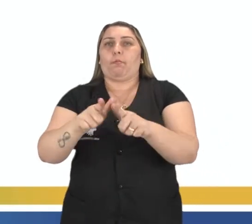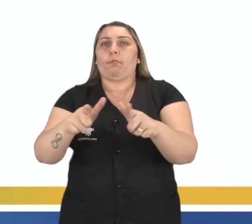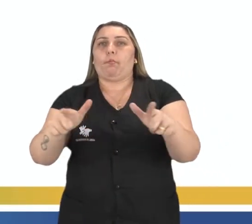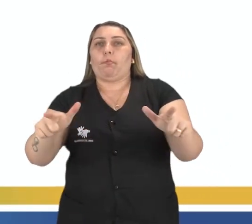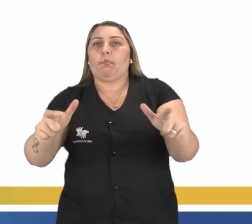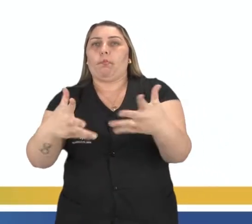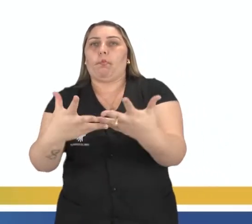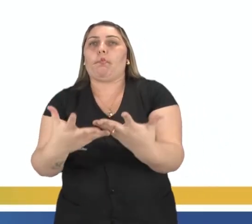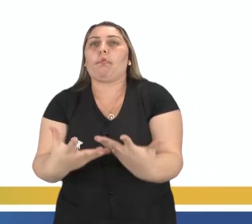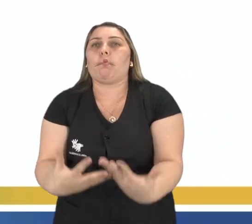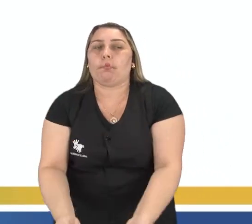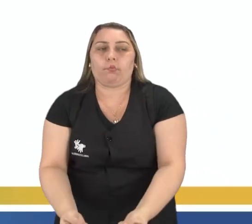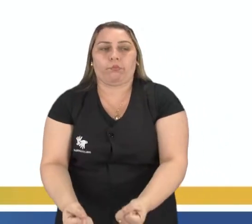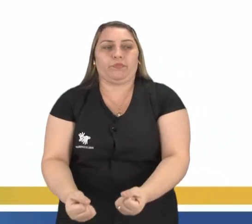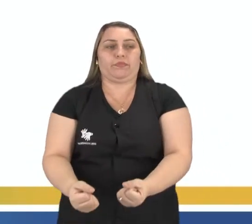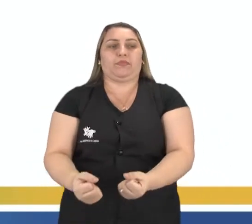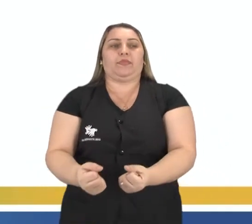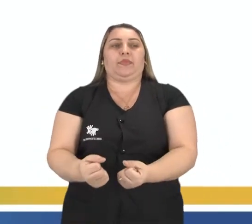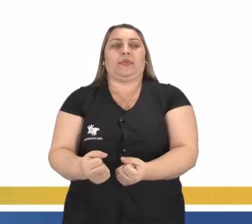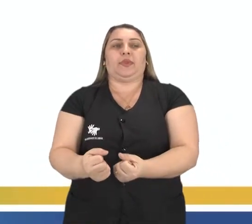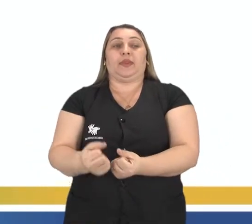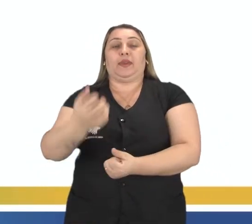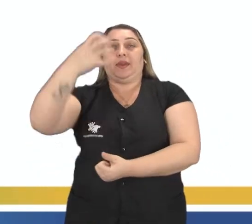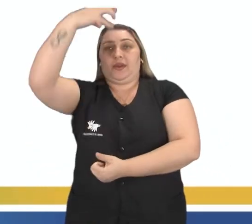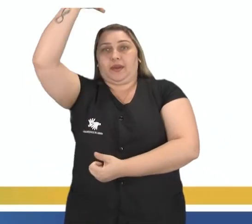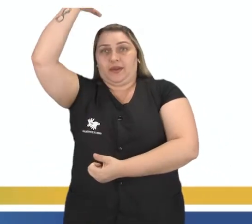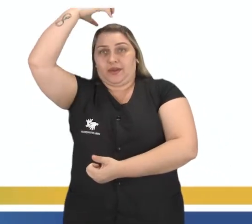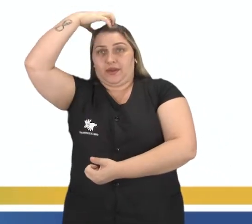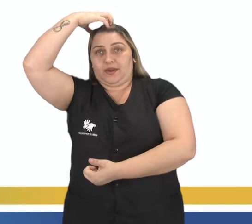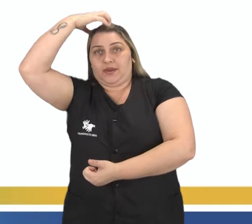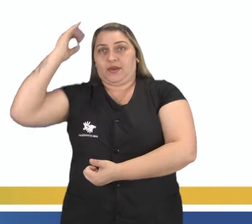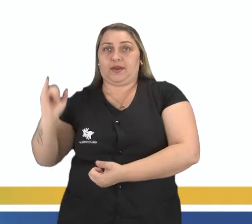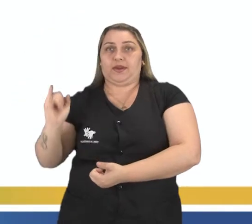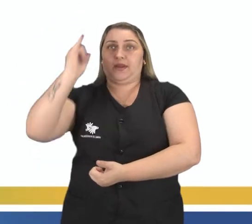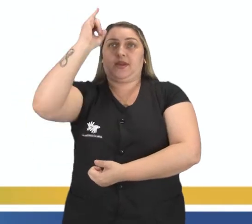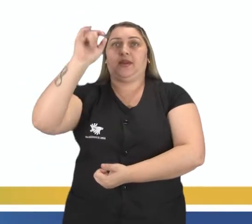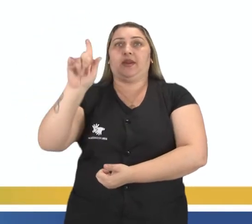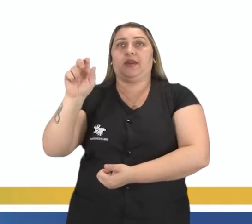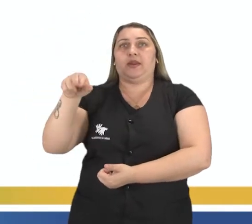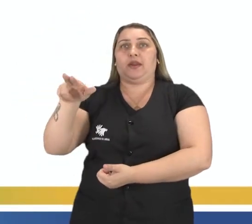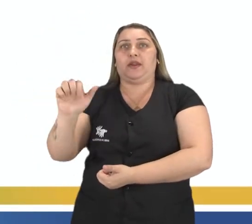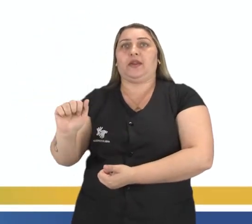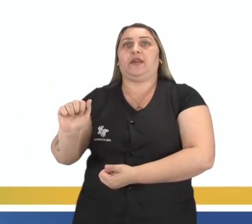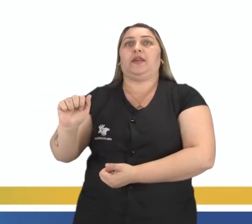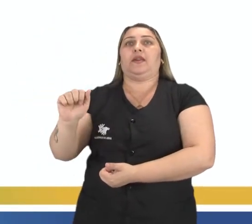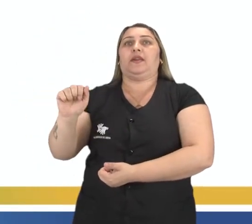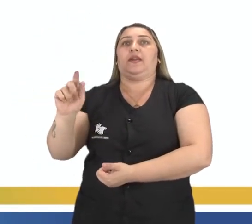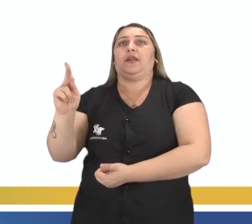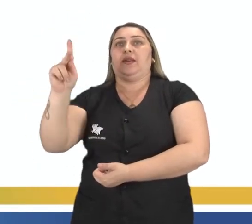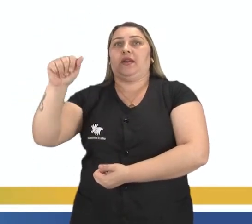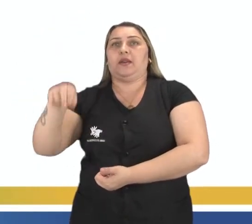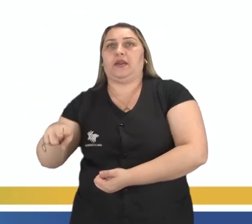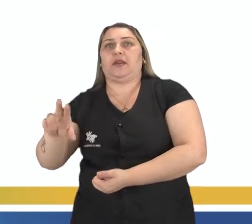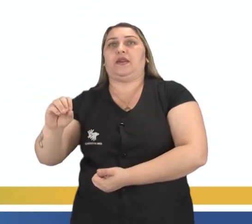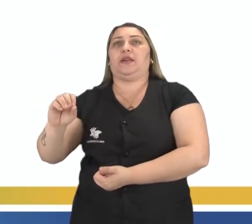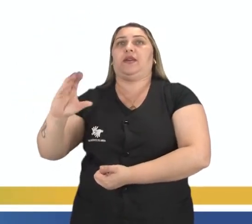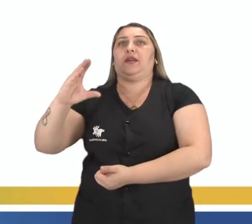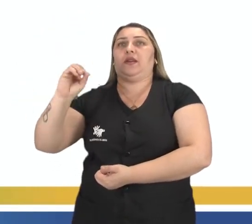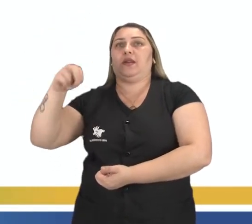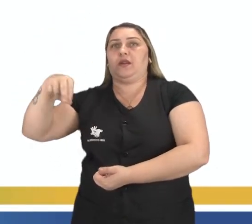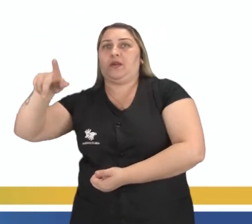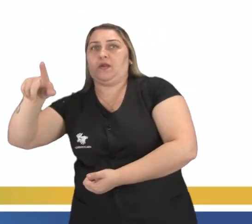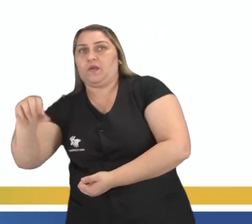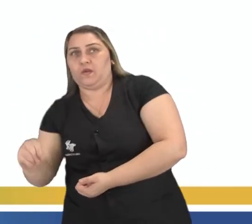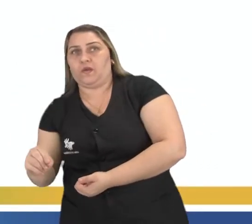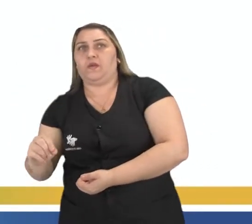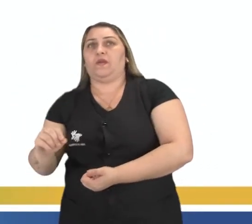região desenvolveu-se reinos, impérios, né, como Gana, Mali, Songhai, Congo, dentre outros.